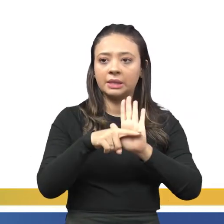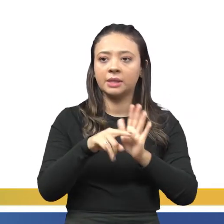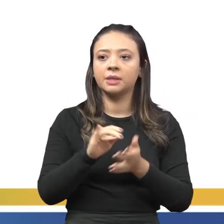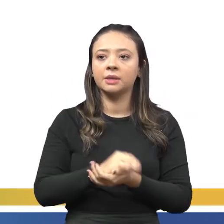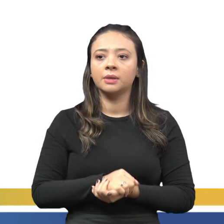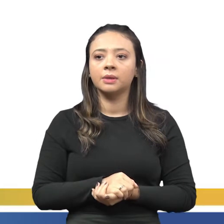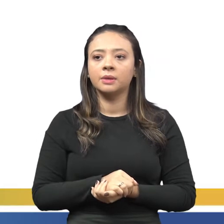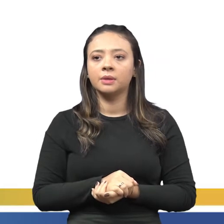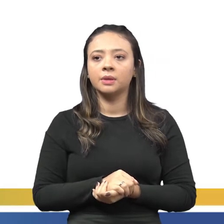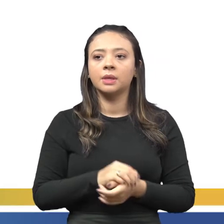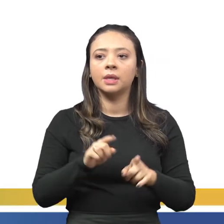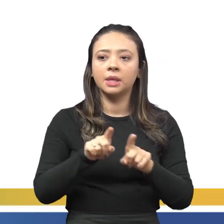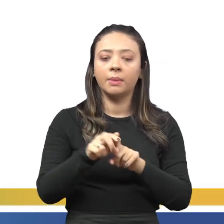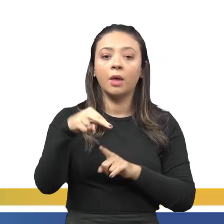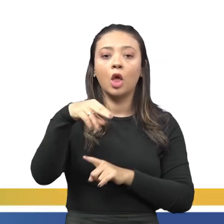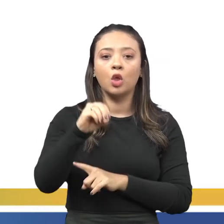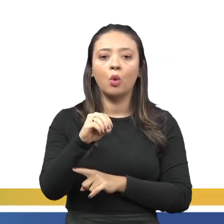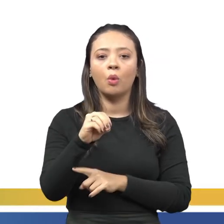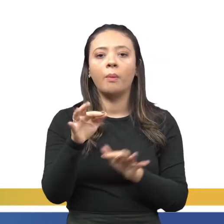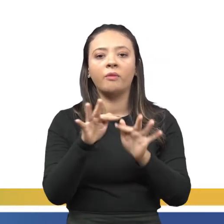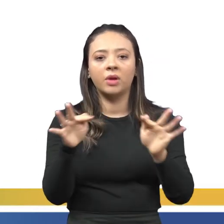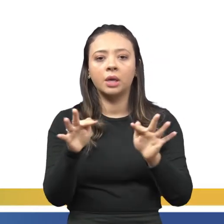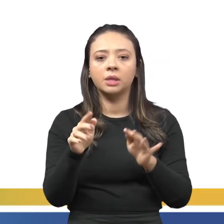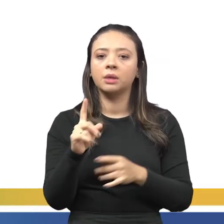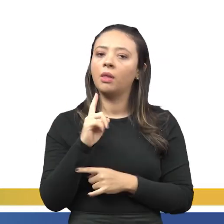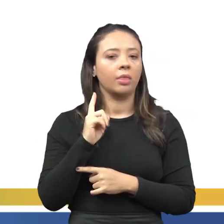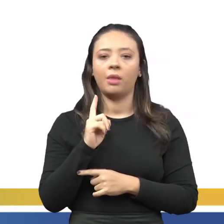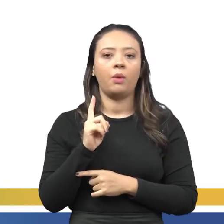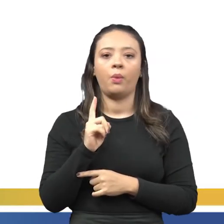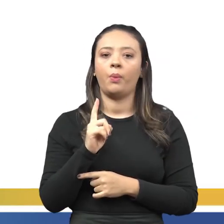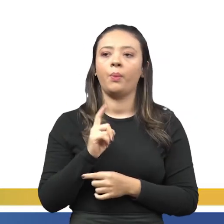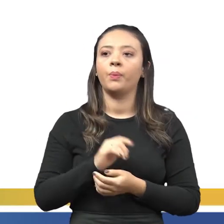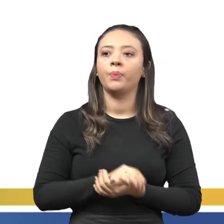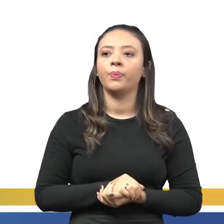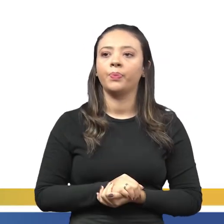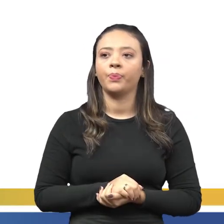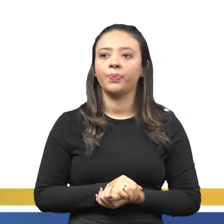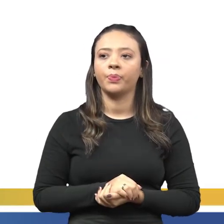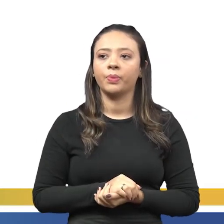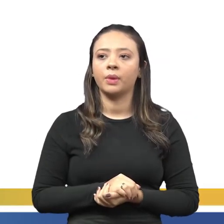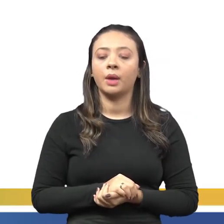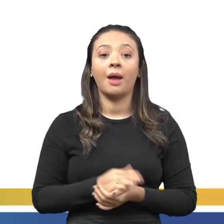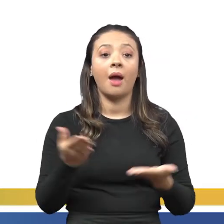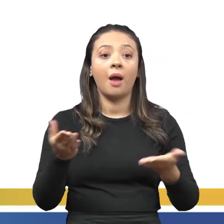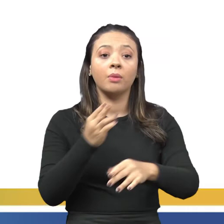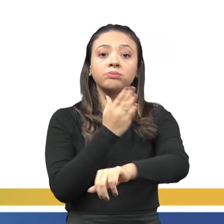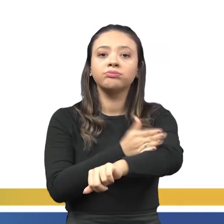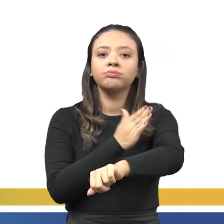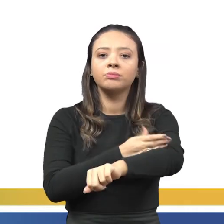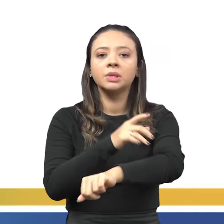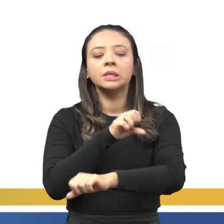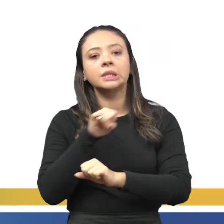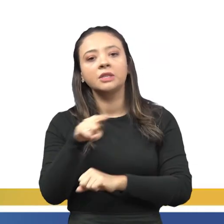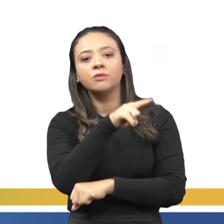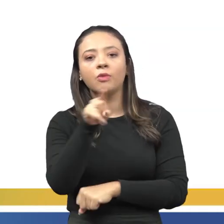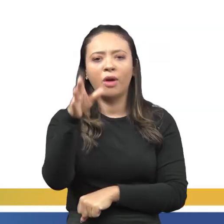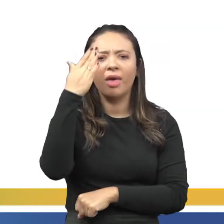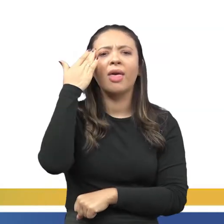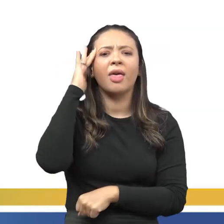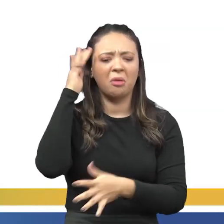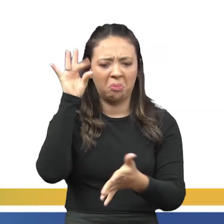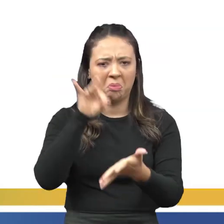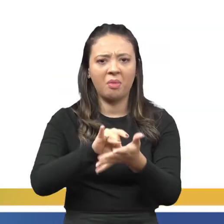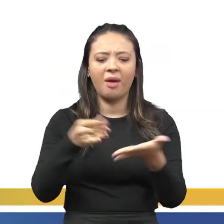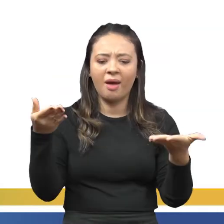frases negativas. E no, também nenhuma para frases negativas, ok? É isso aí, pessoal. Vamos lá? Chegou a hora da